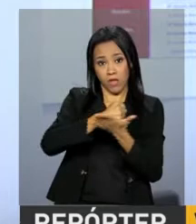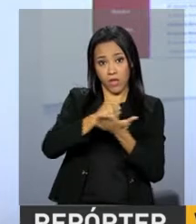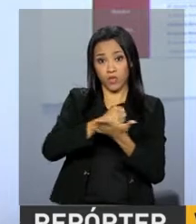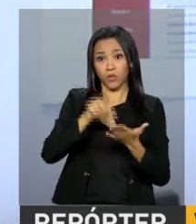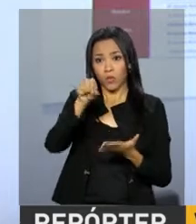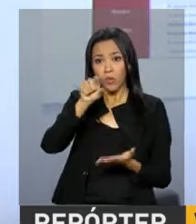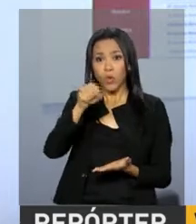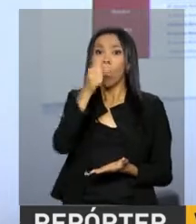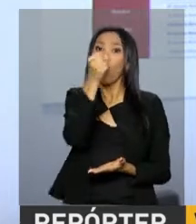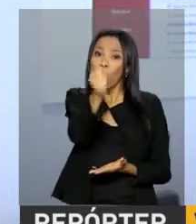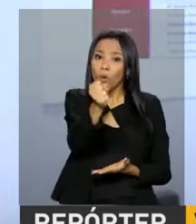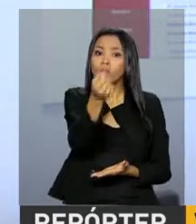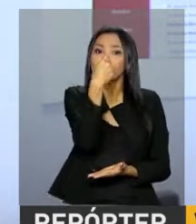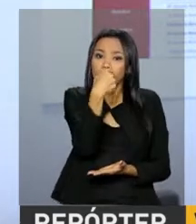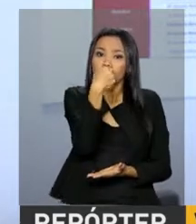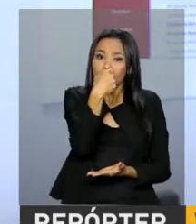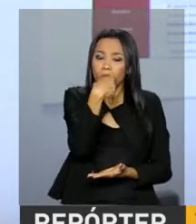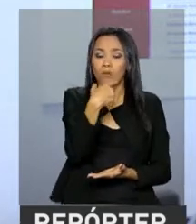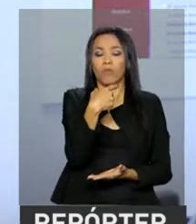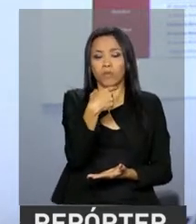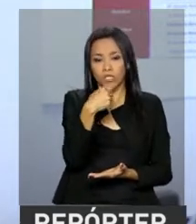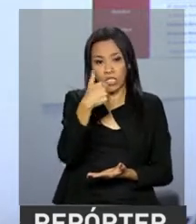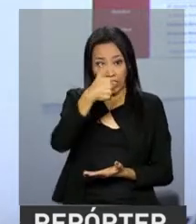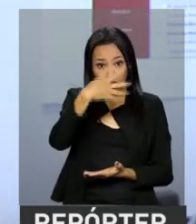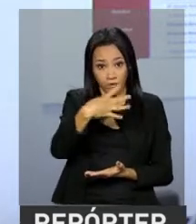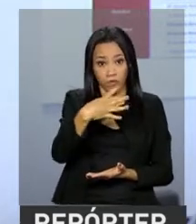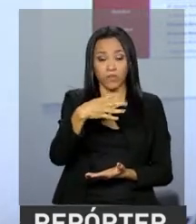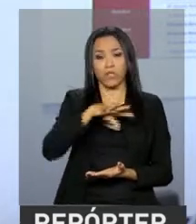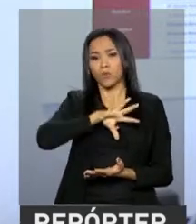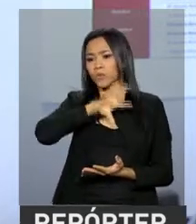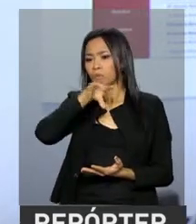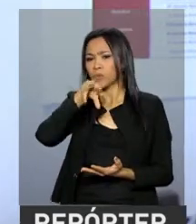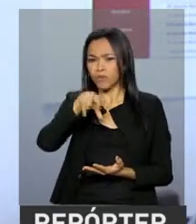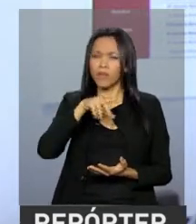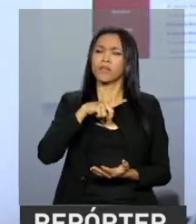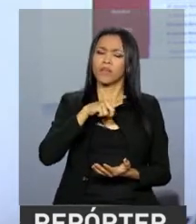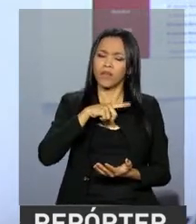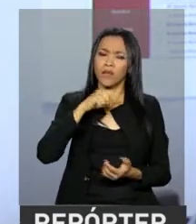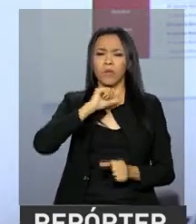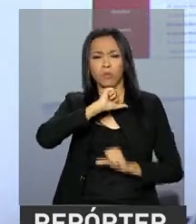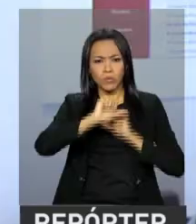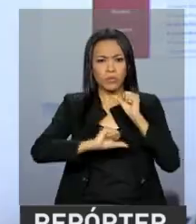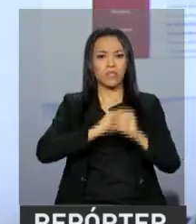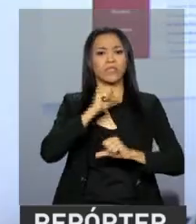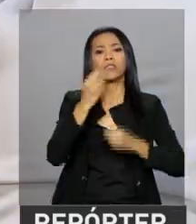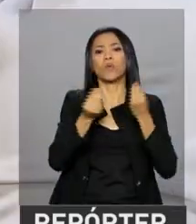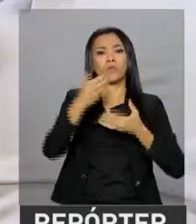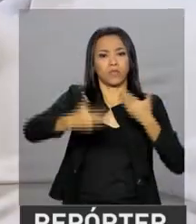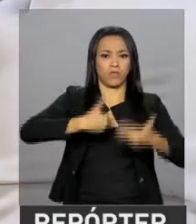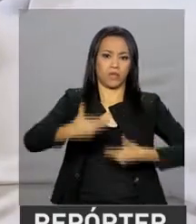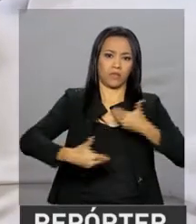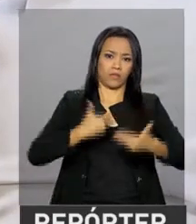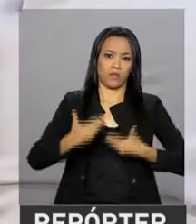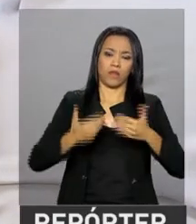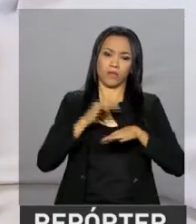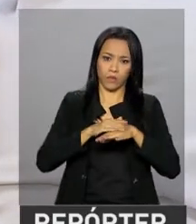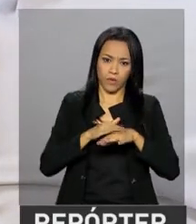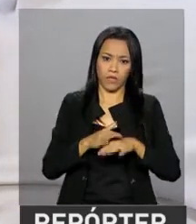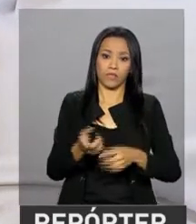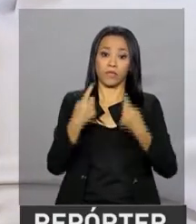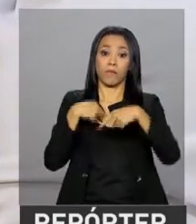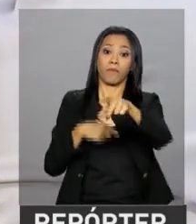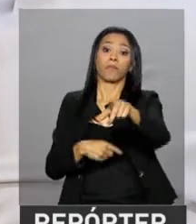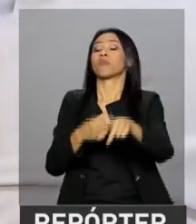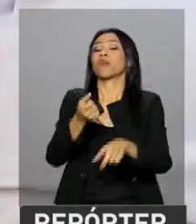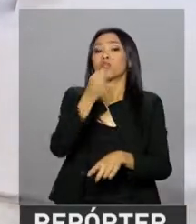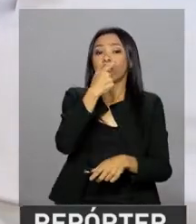são orais. Então vai haver uma alteração completa na forma de tratamento da esclerose múltipla. A possibilidade de um remédio